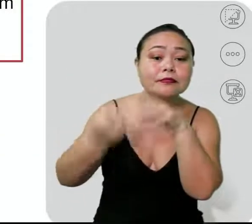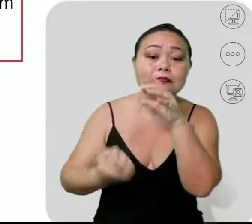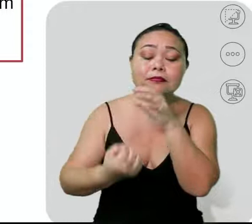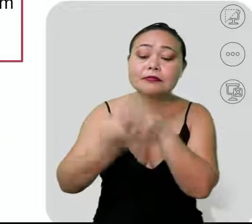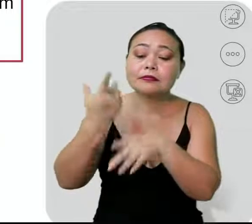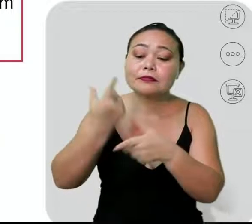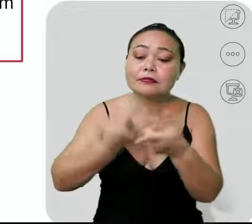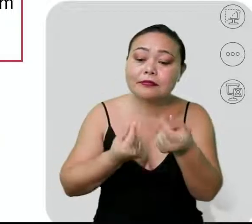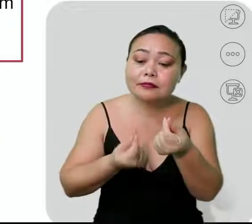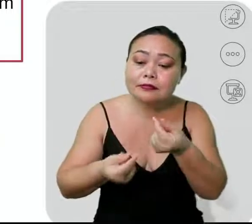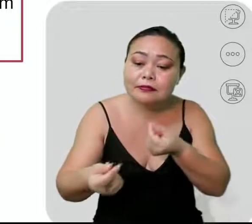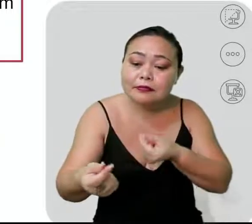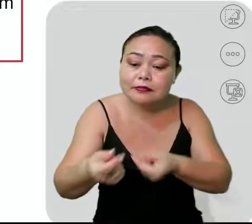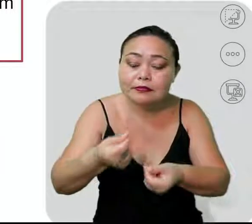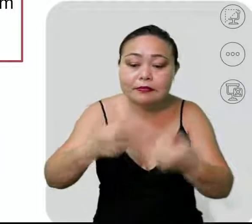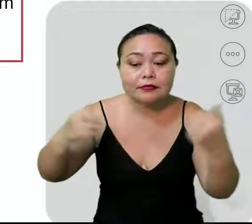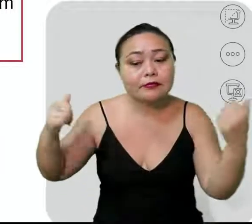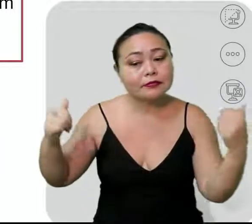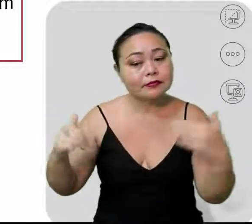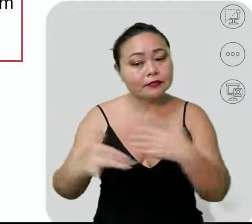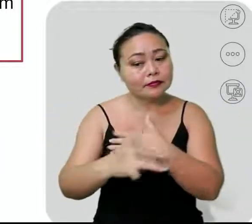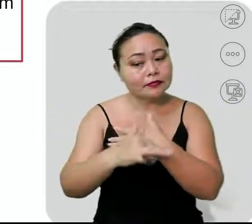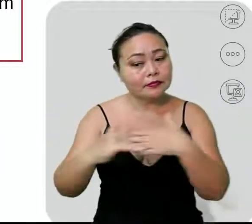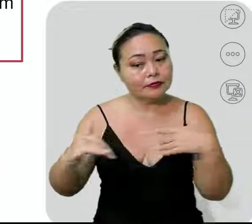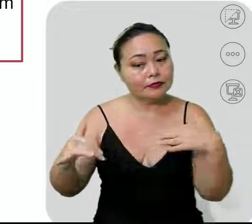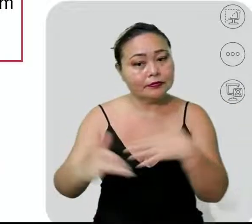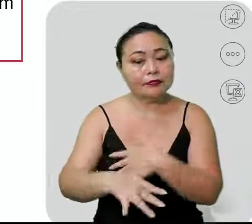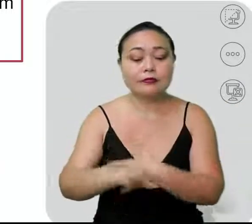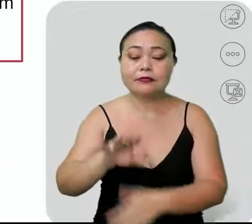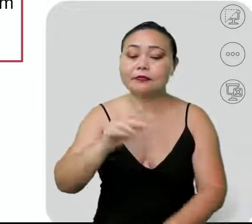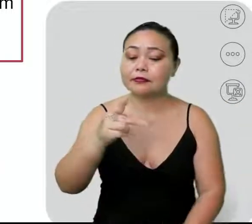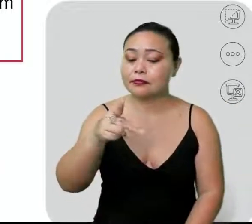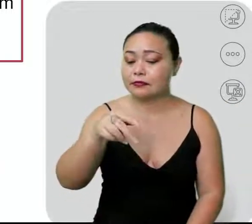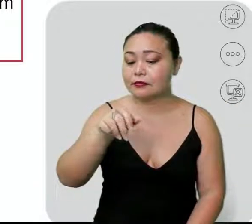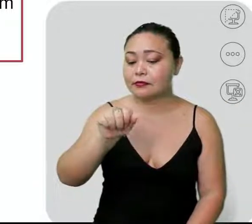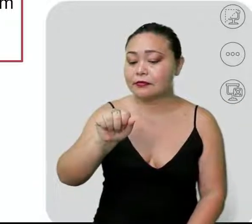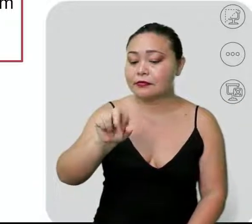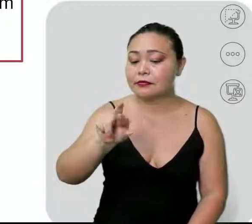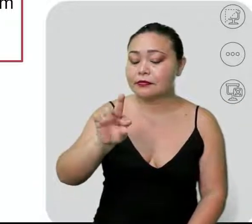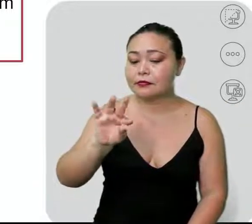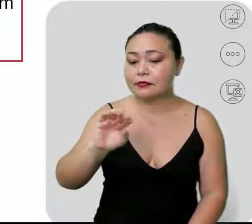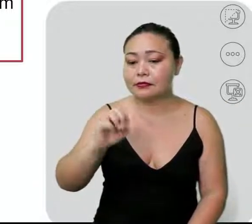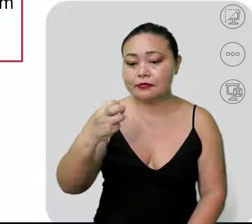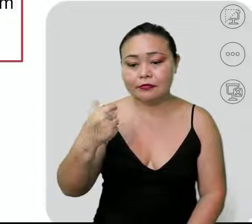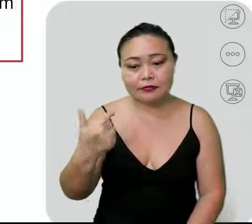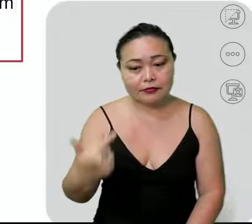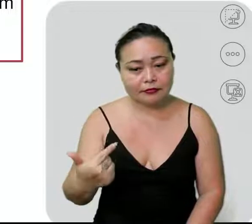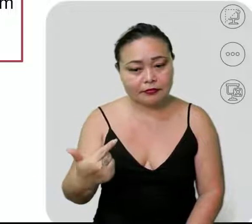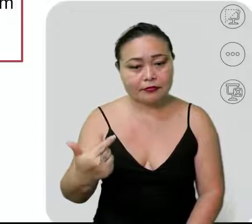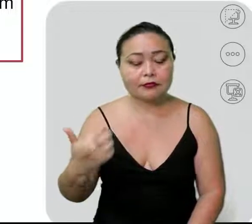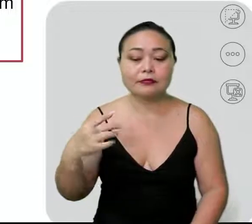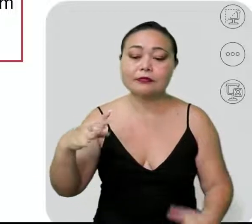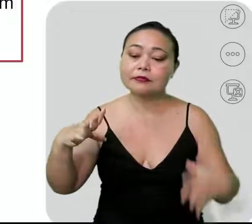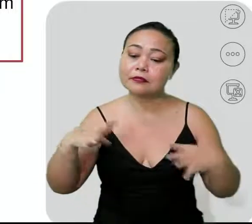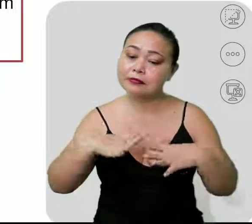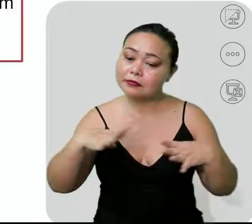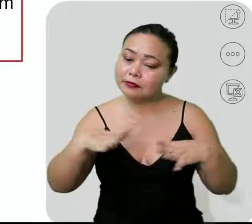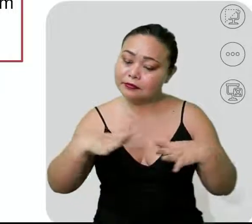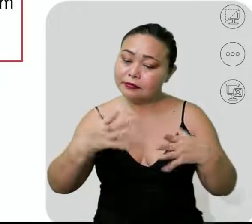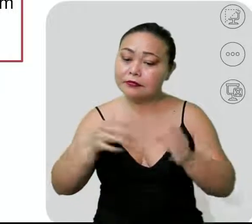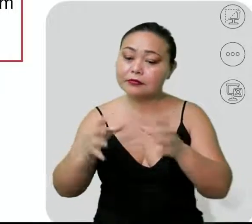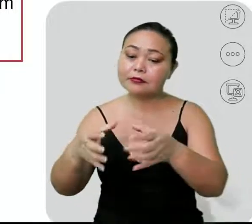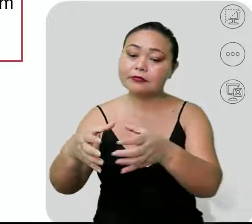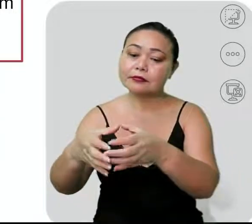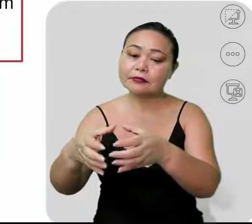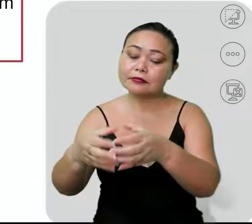renascimento comercial-urbano parte 2 as cidades e a burguesia